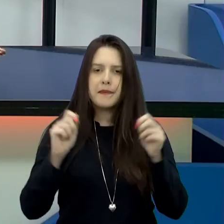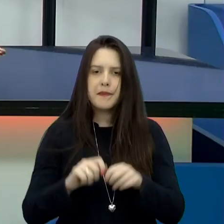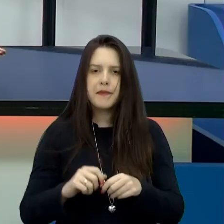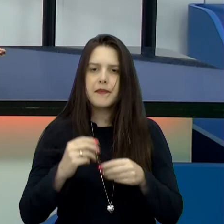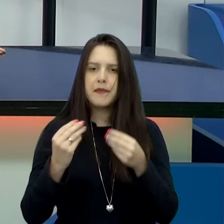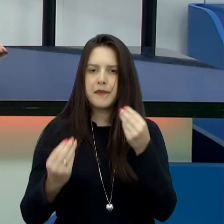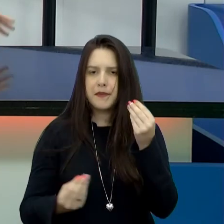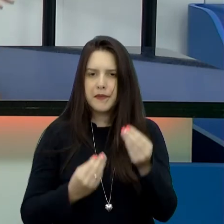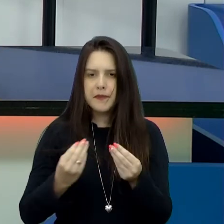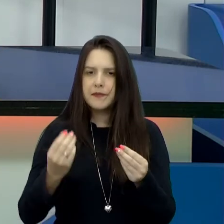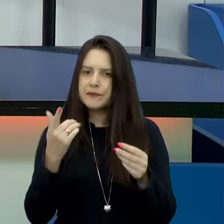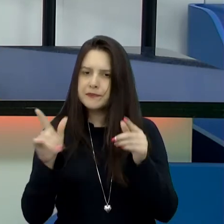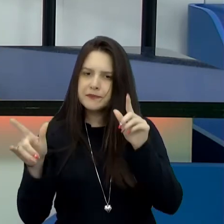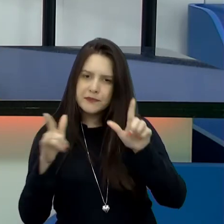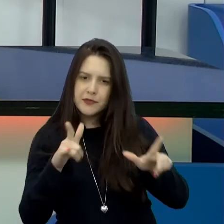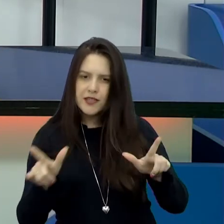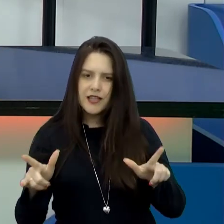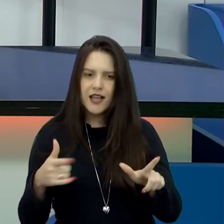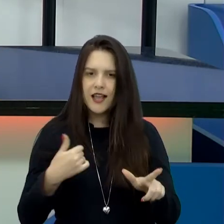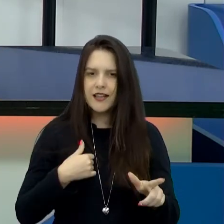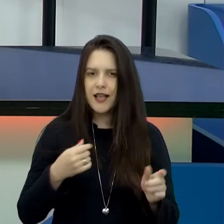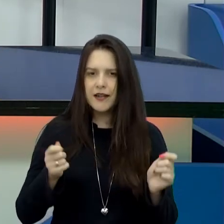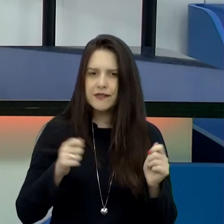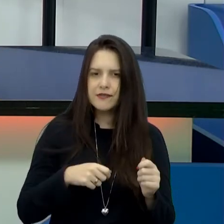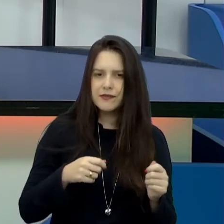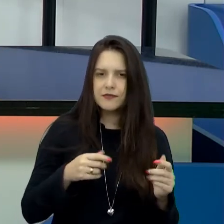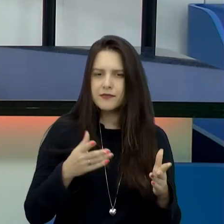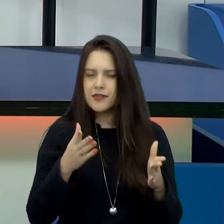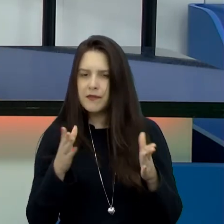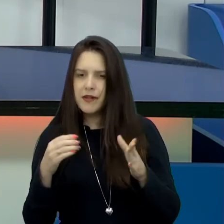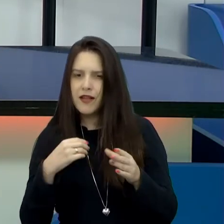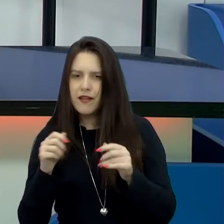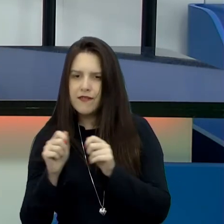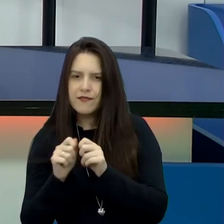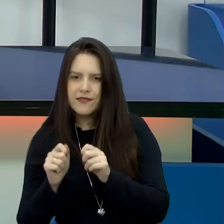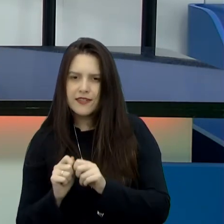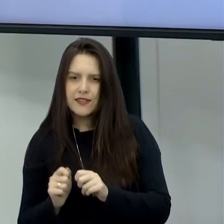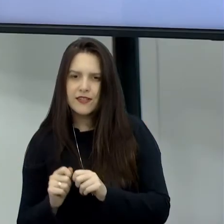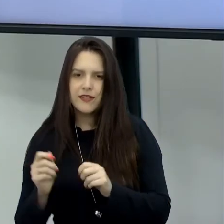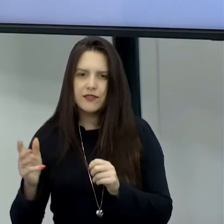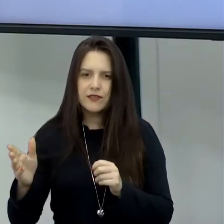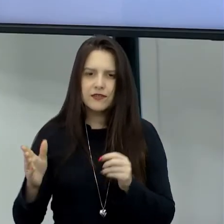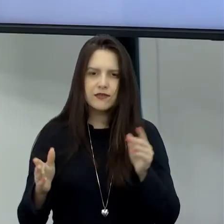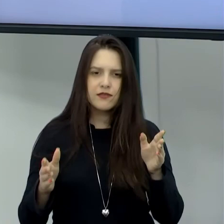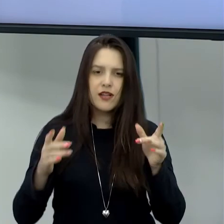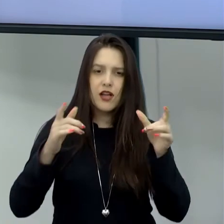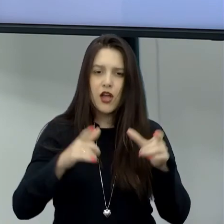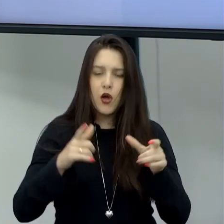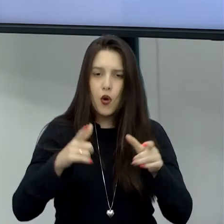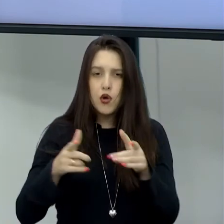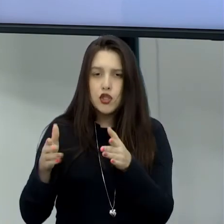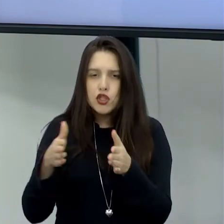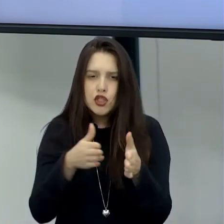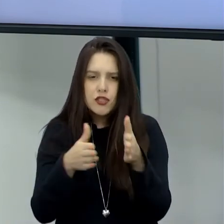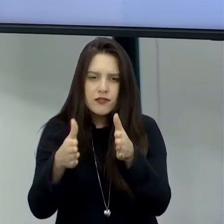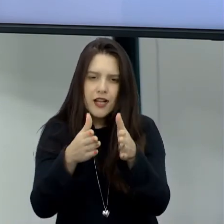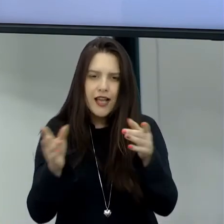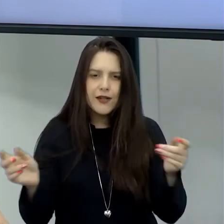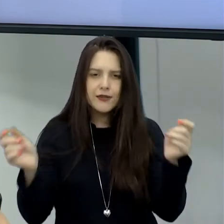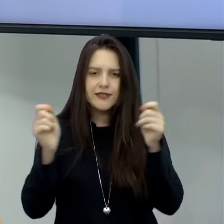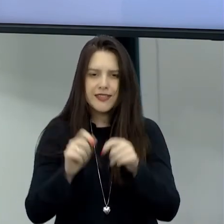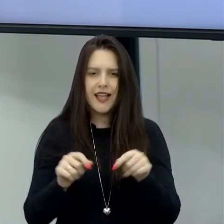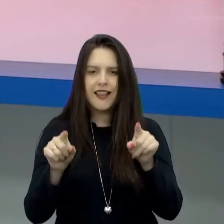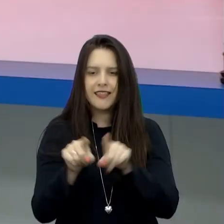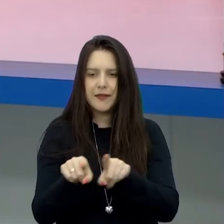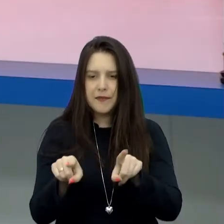bola. É que a outra, é, você lembra jogo. Sim. E na primeira, você sabe que é um jogo, mas tinha um direcionamento a eles, né?